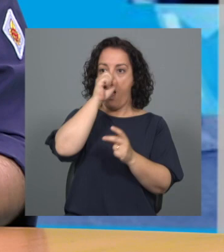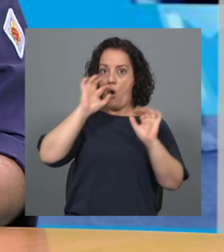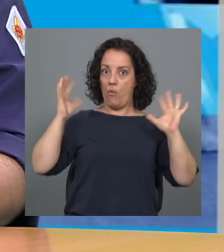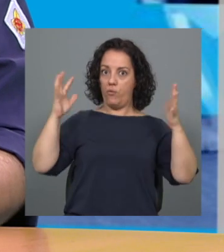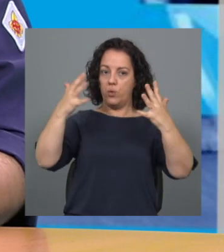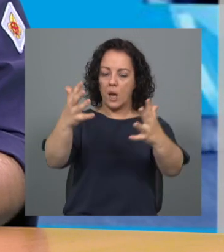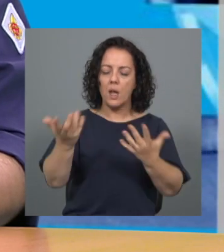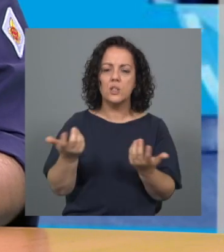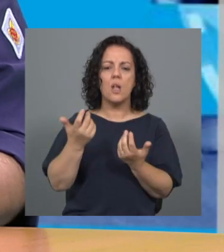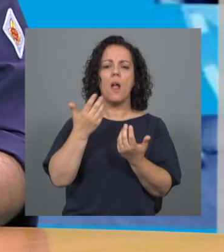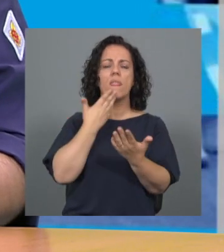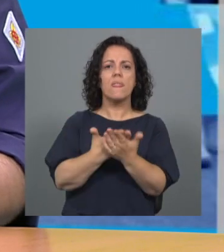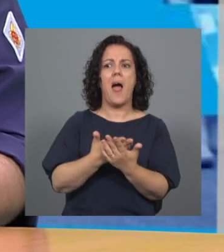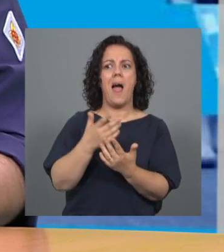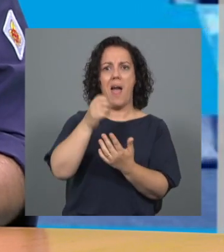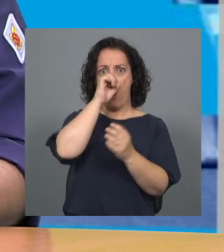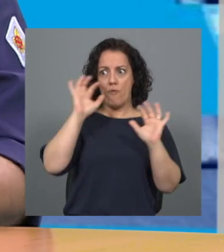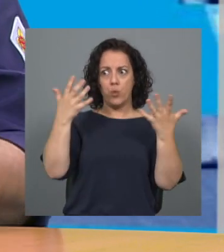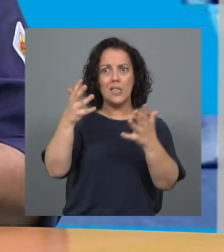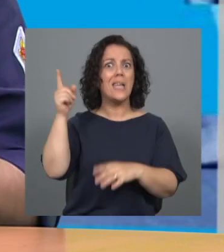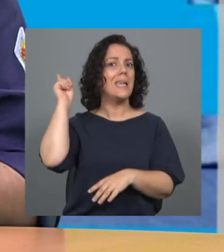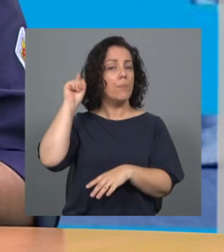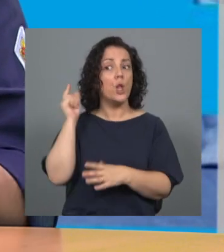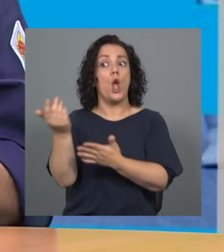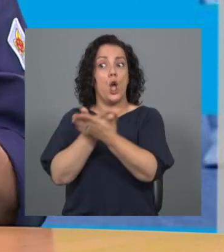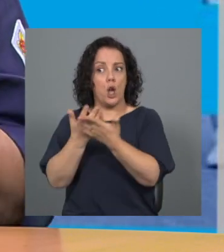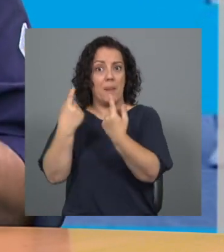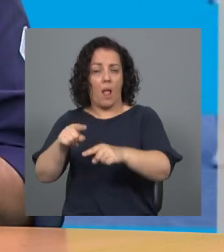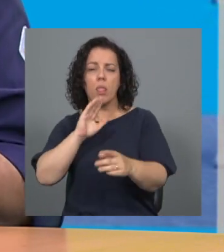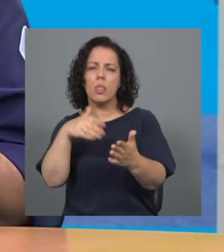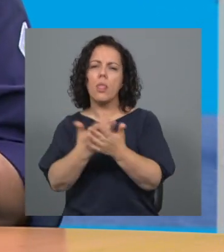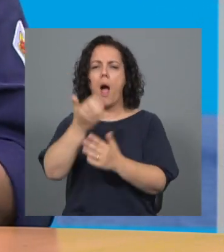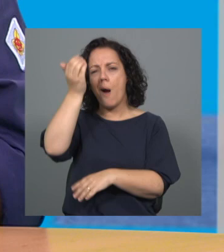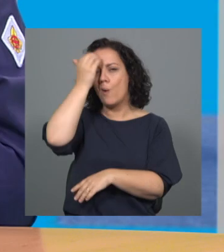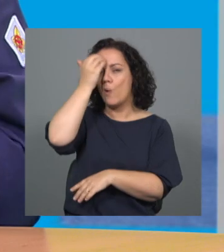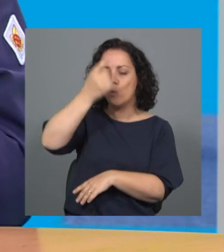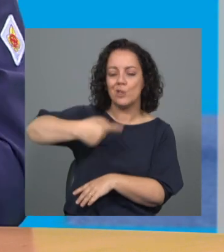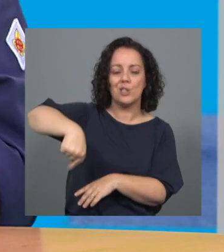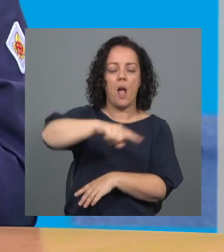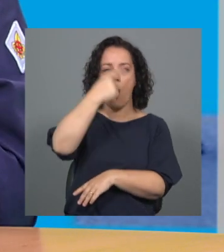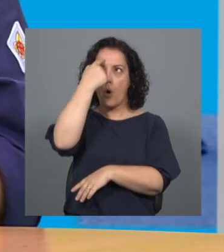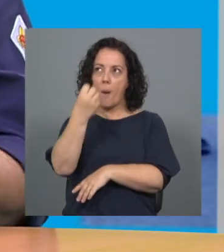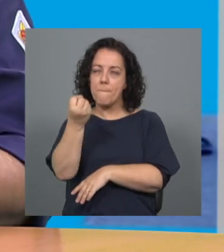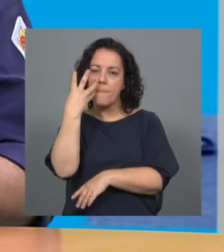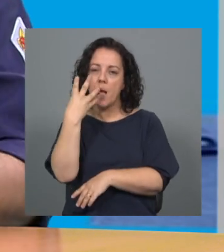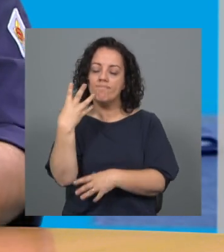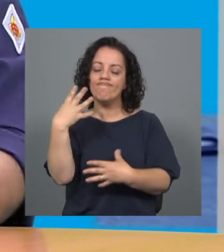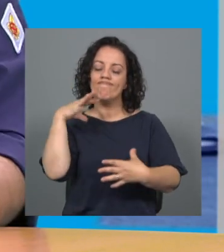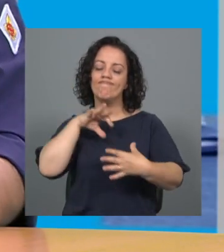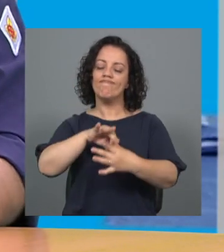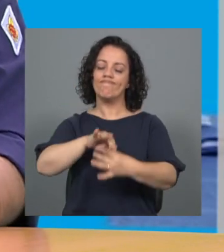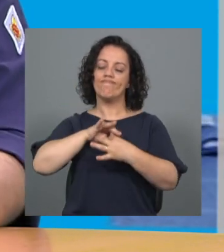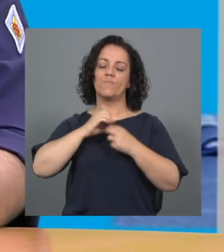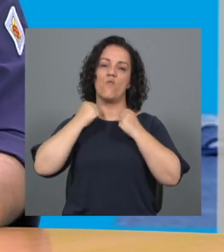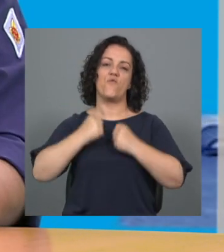qual é a importância até económica que essa floresta tem, isto dá uma consciencialização e uma compreensão e mais um link mais forte em relação àquilo que estamos a